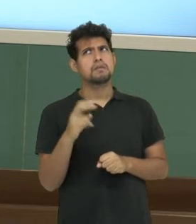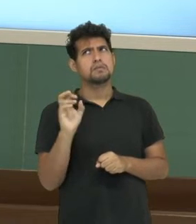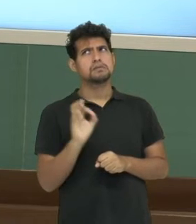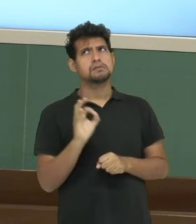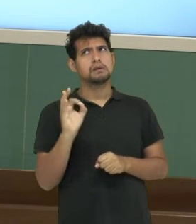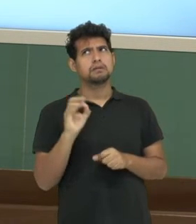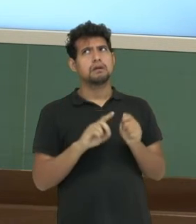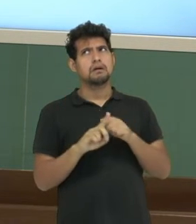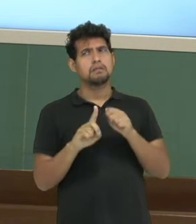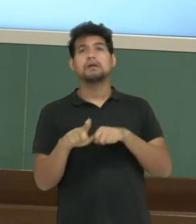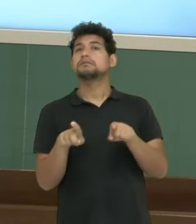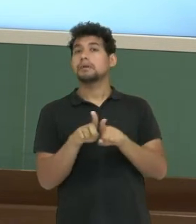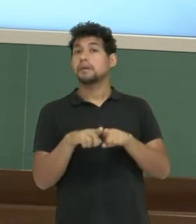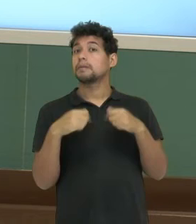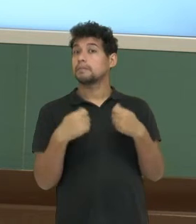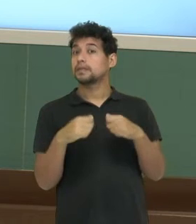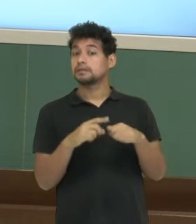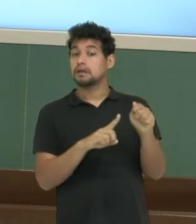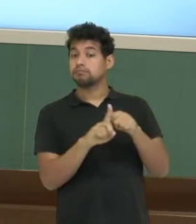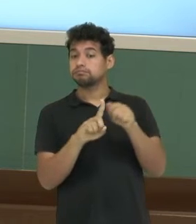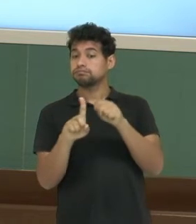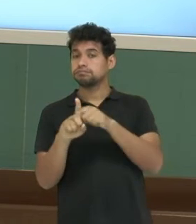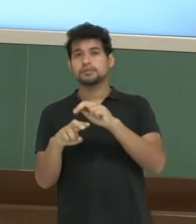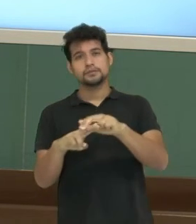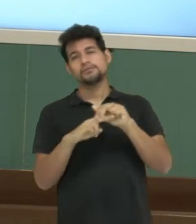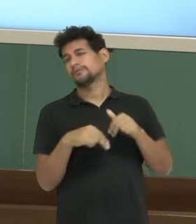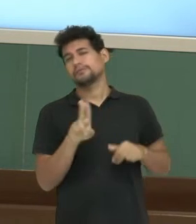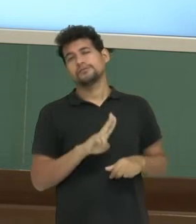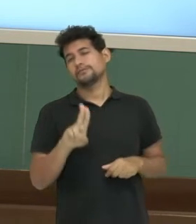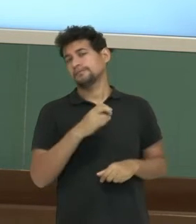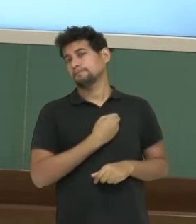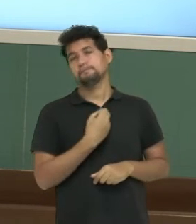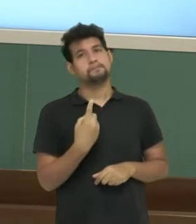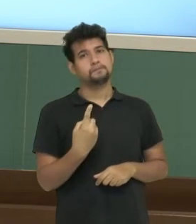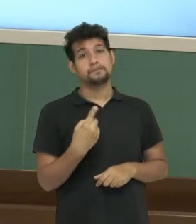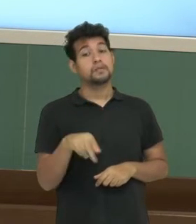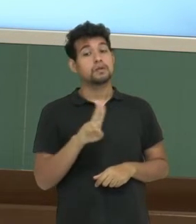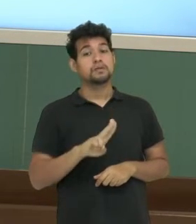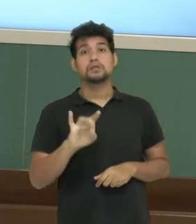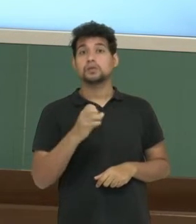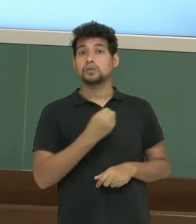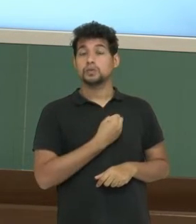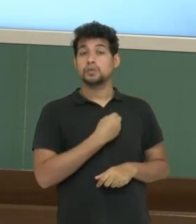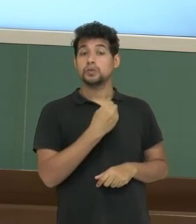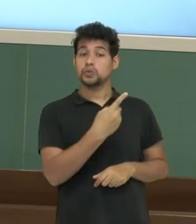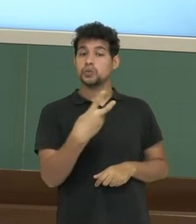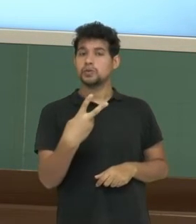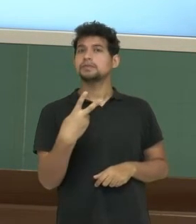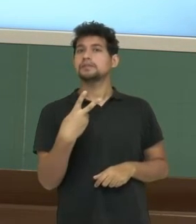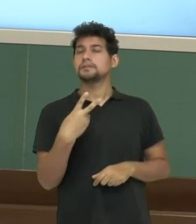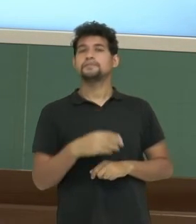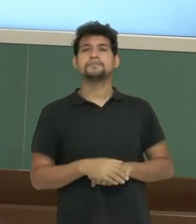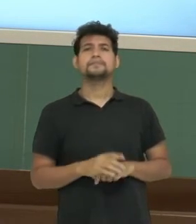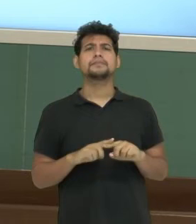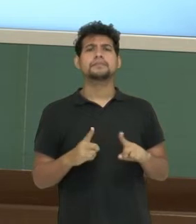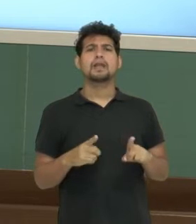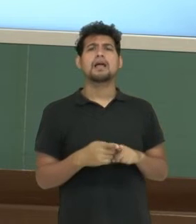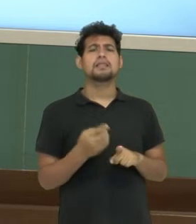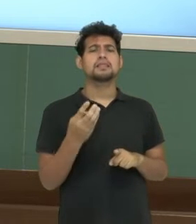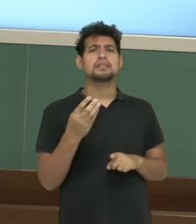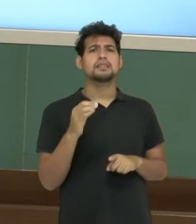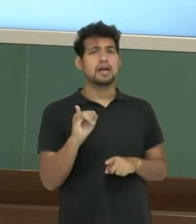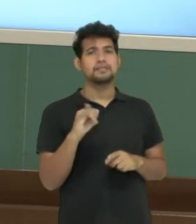Então, o tempo também tem que estar ao mês. Por isso que não foi utilizado o número 1, foi utilizado o número 12, tá? E a taxa não